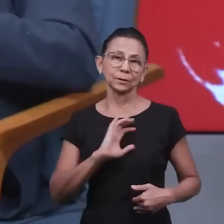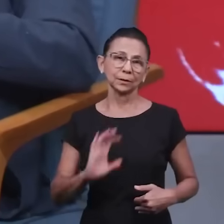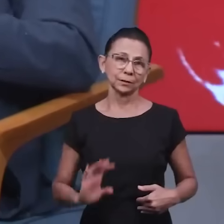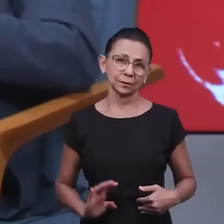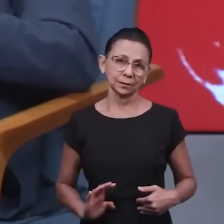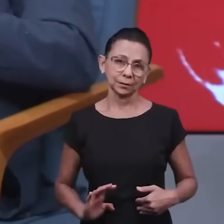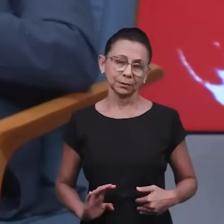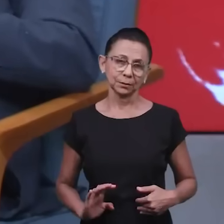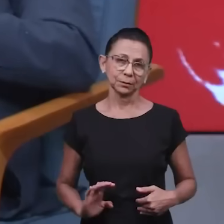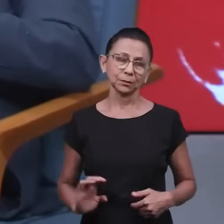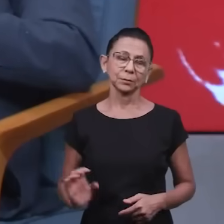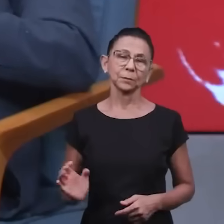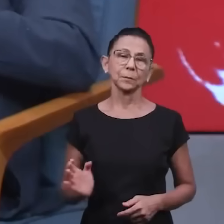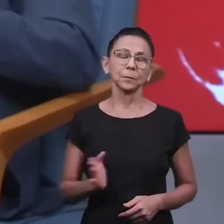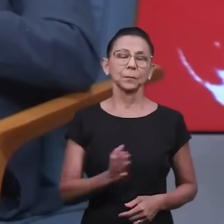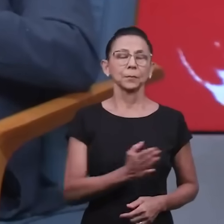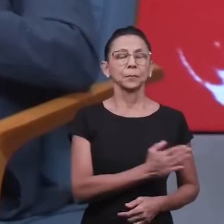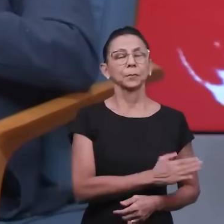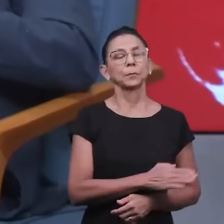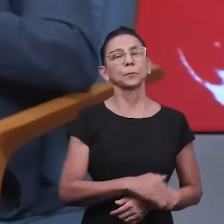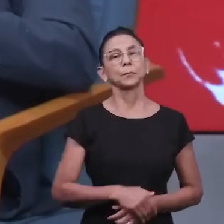Muito bem.